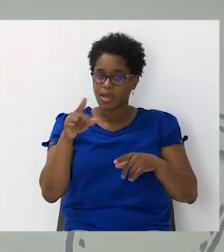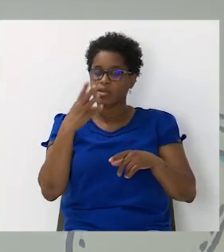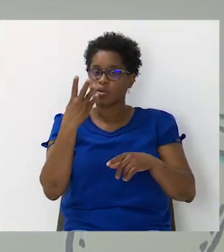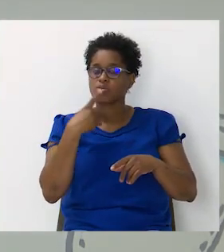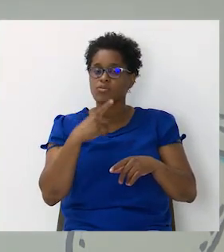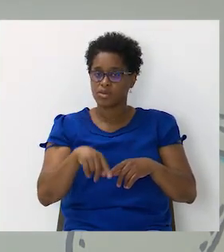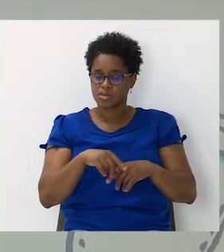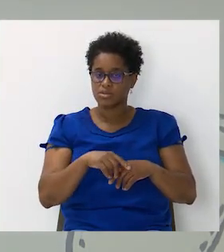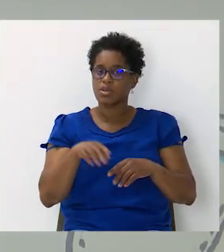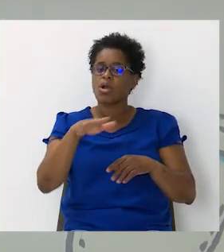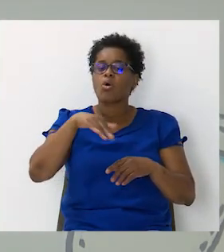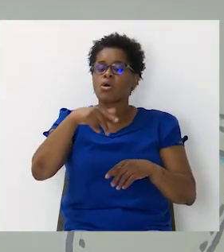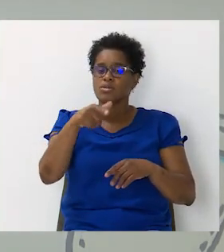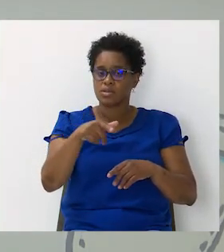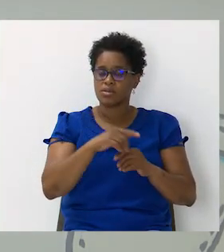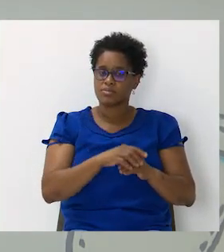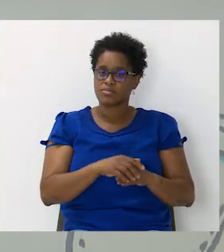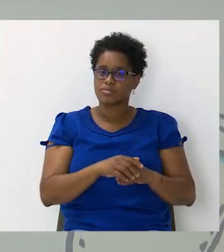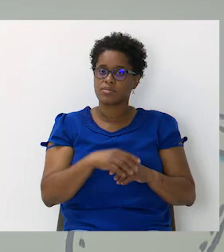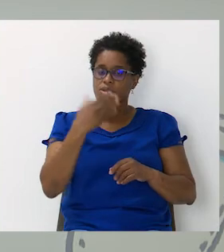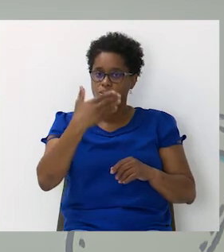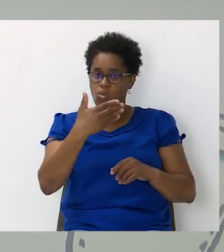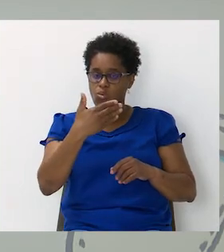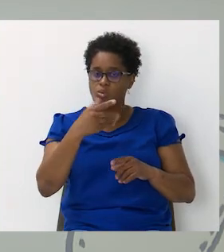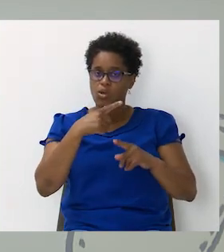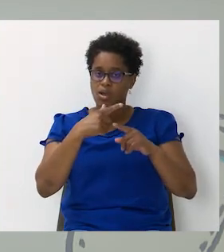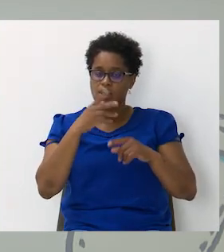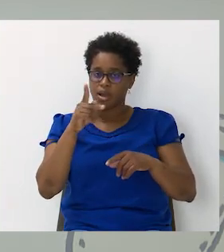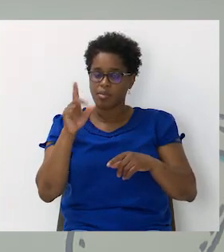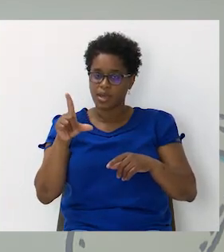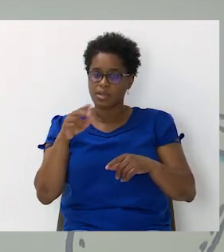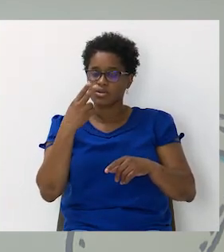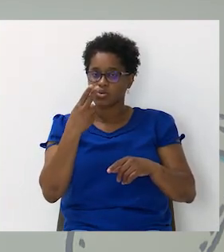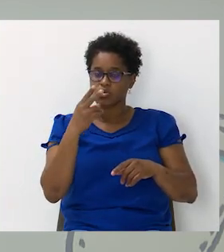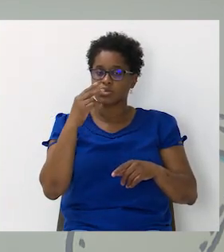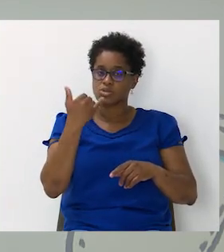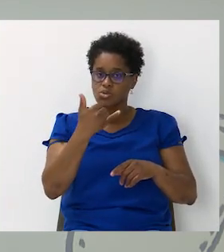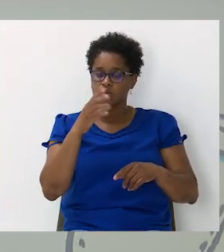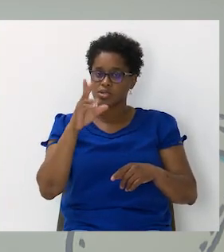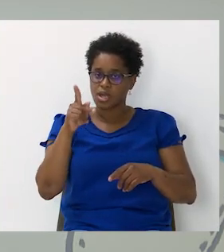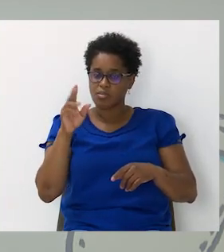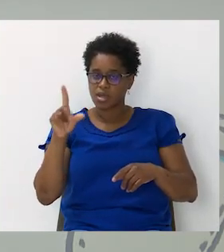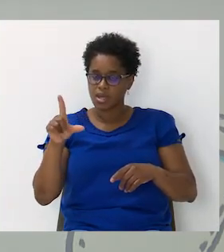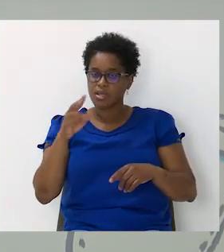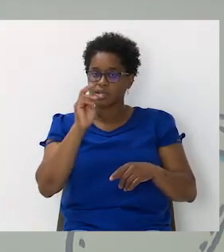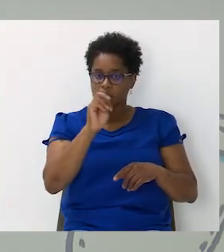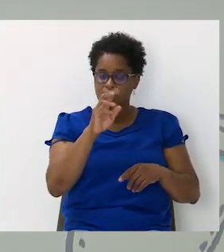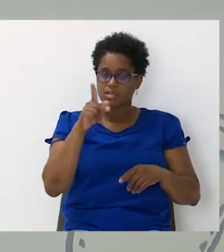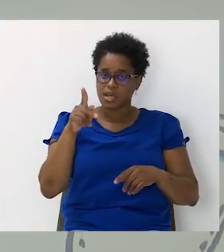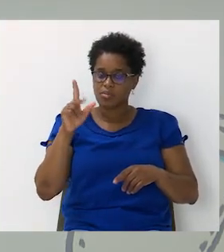vezes. Onde é que vamos ter? 1KL, 2KL,